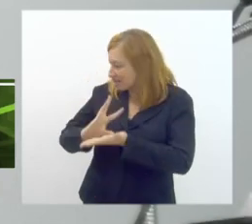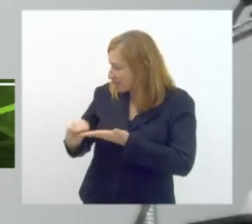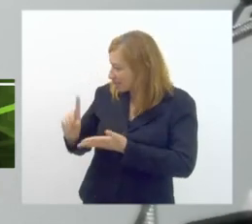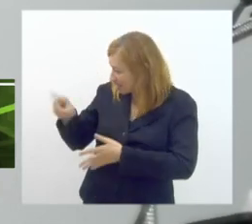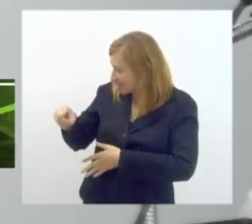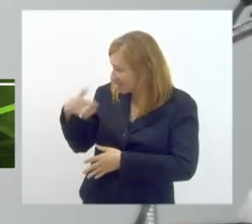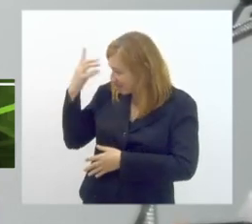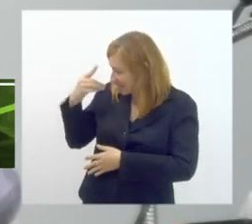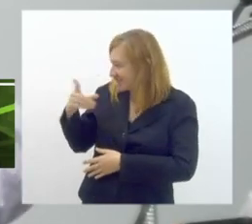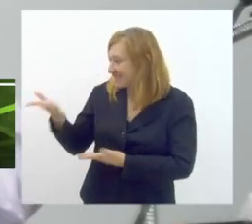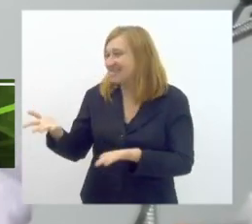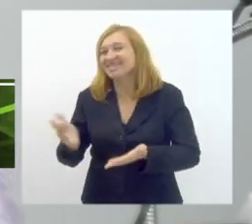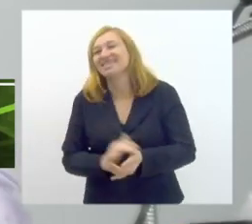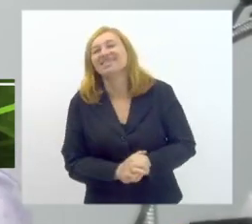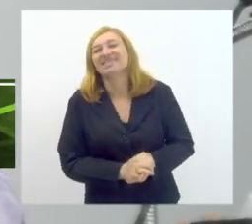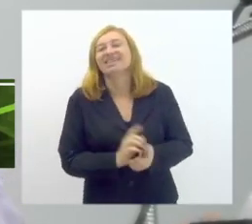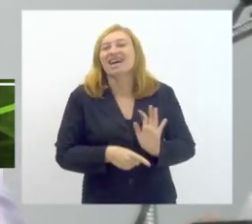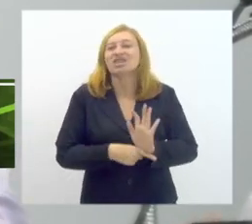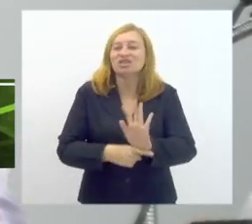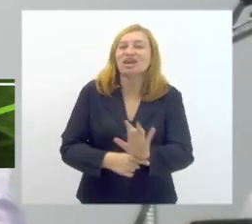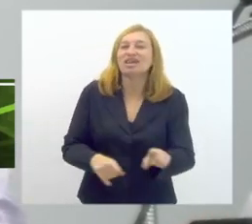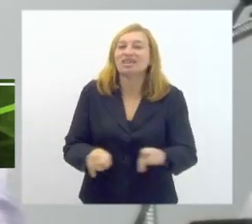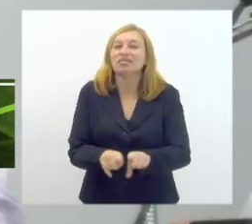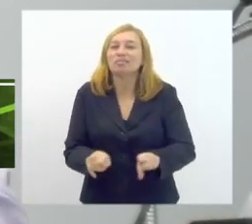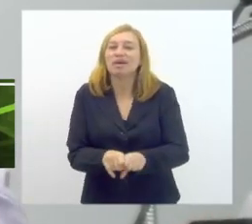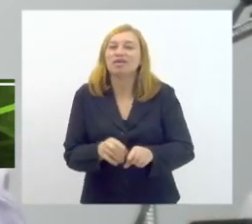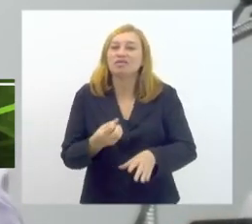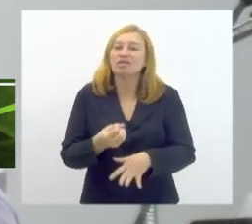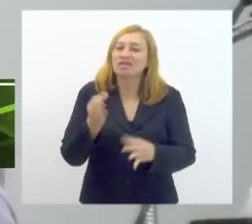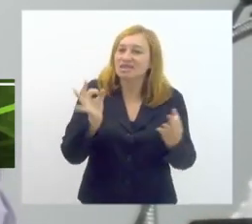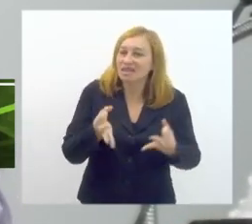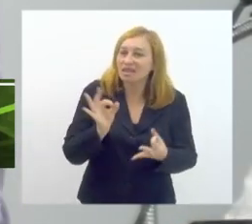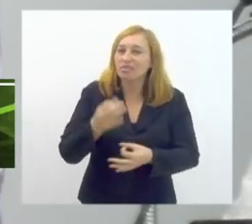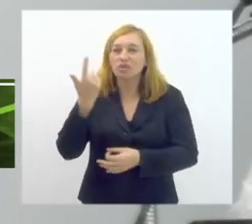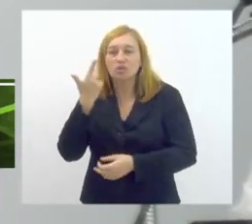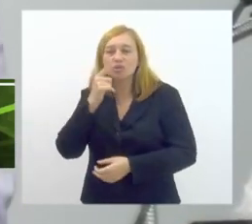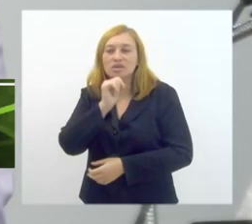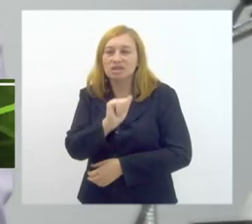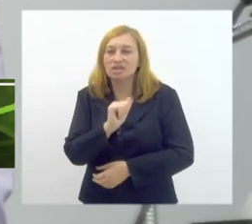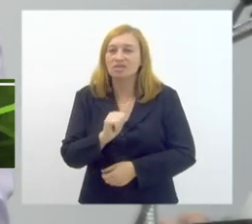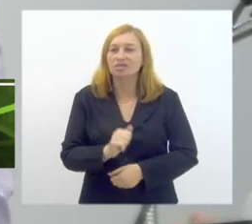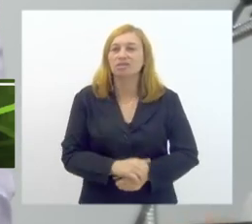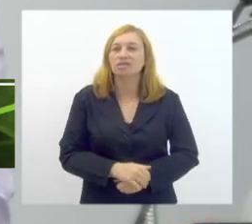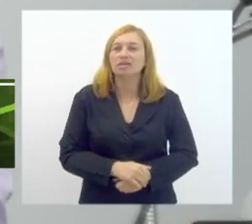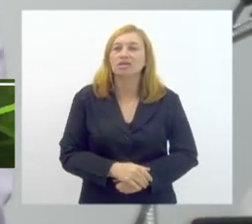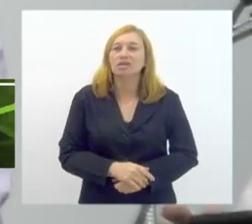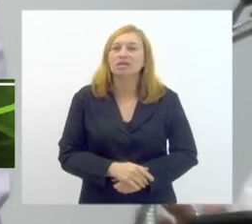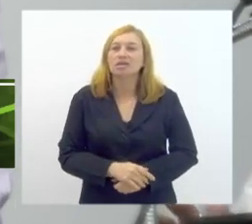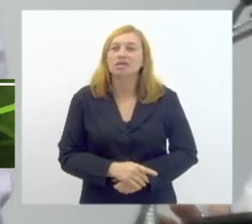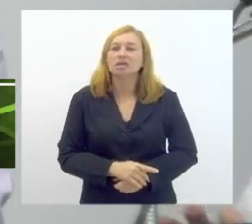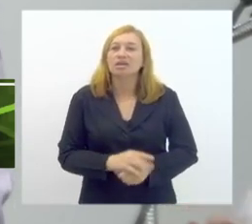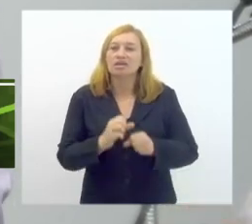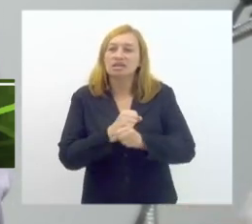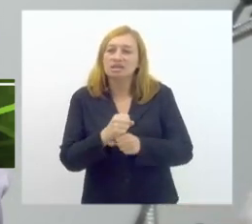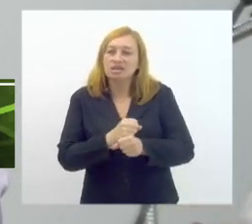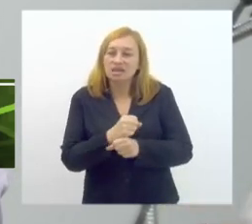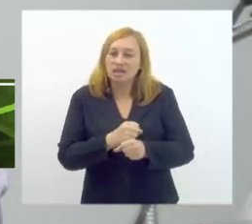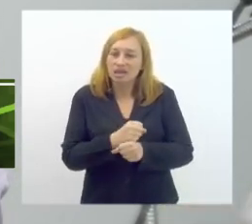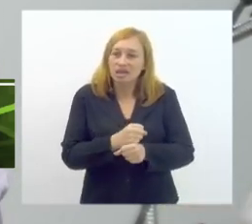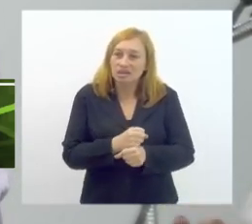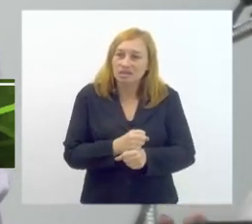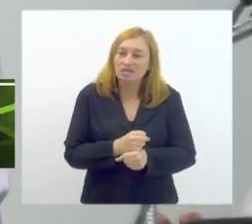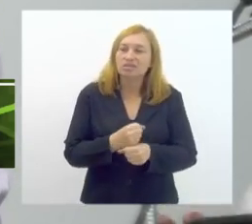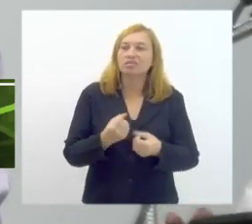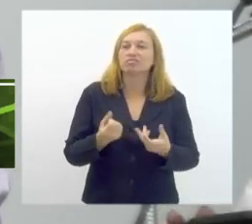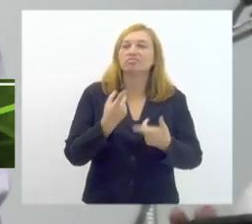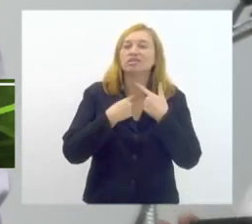deputado? Ajudar a tramitação e, finalmente, realmente a gente conseguiu. Nesse ano, a gente tem uma expectativa muito grande